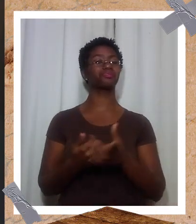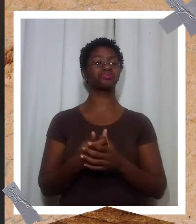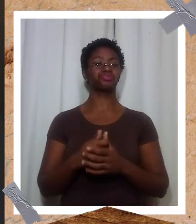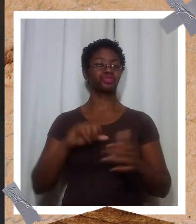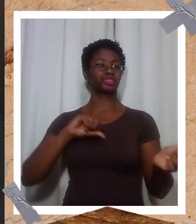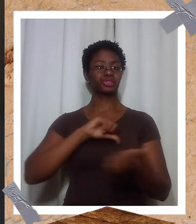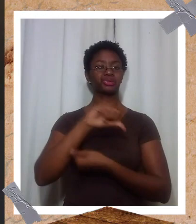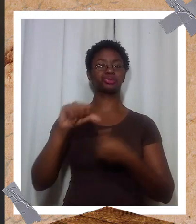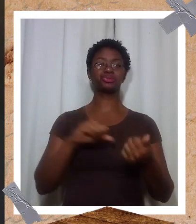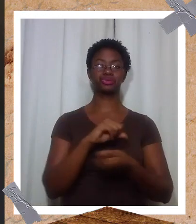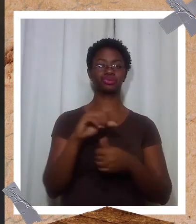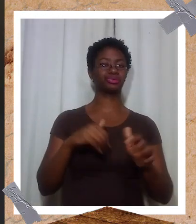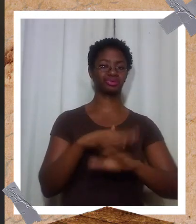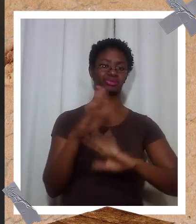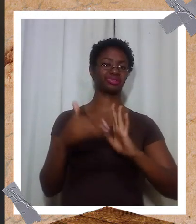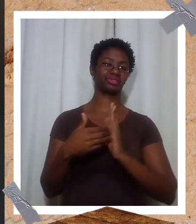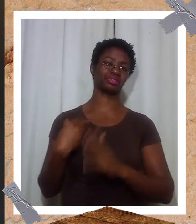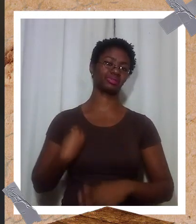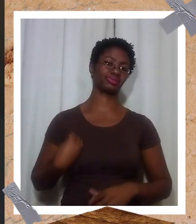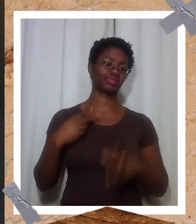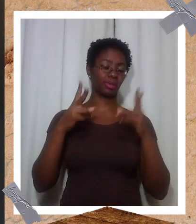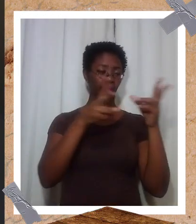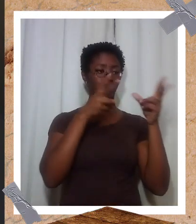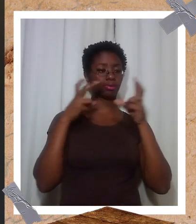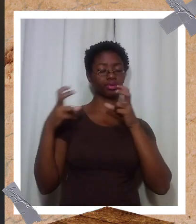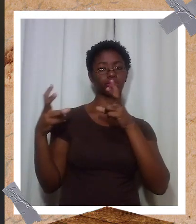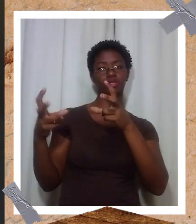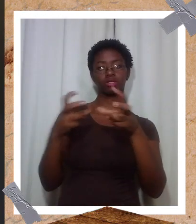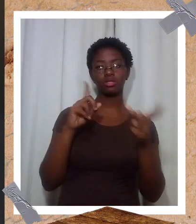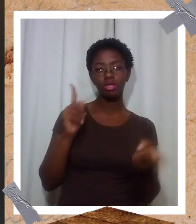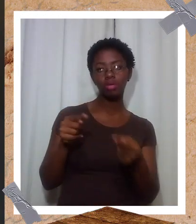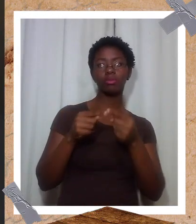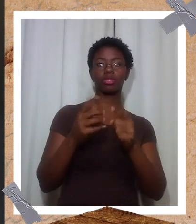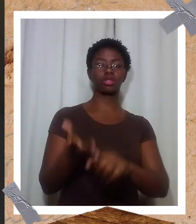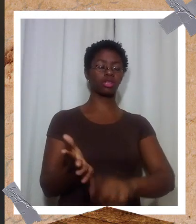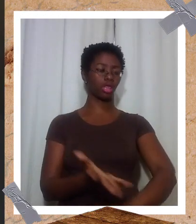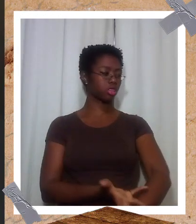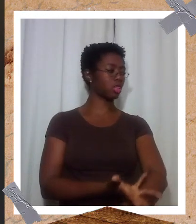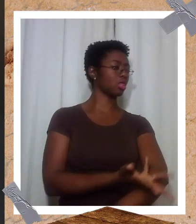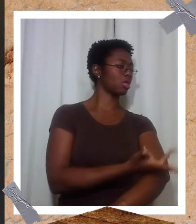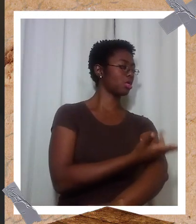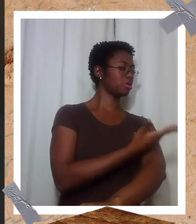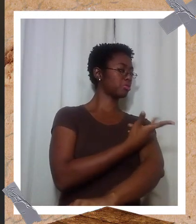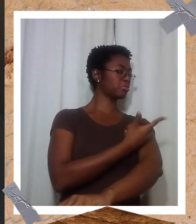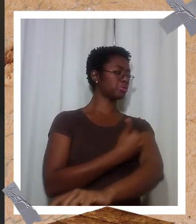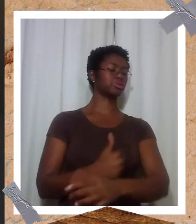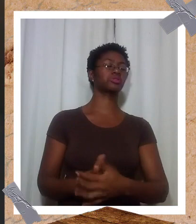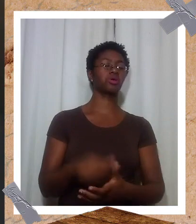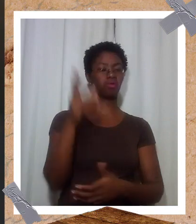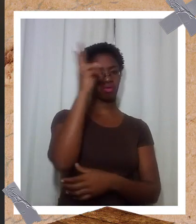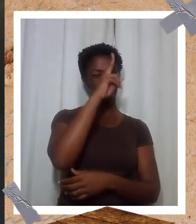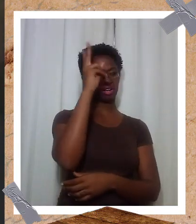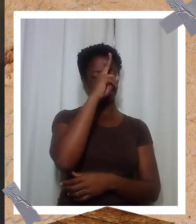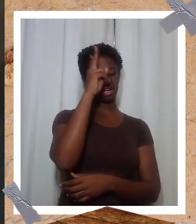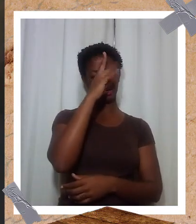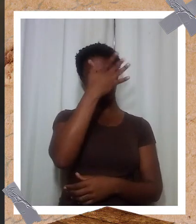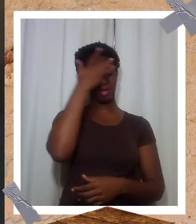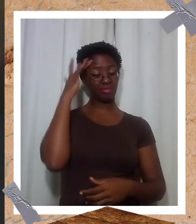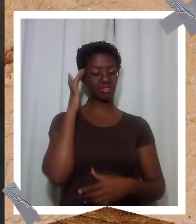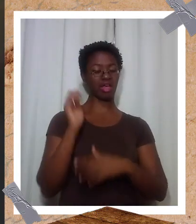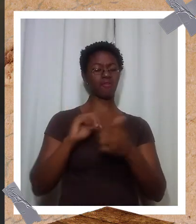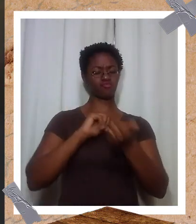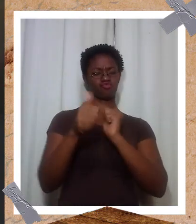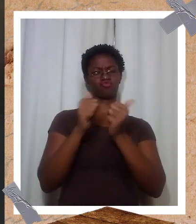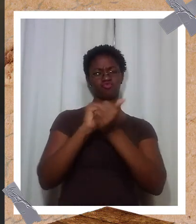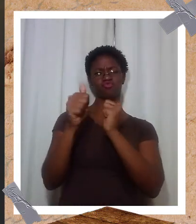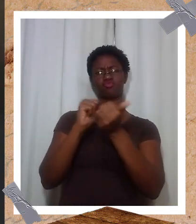mudou completamente, digamos, a minha percepção relacionada à emoção, né. Eu lembro que a galera queria jogar